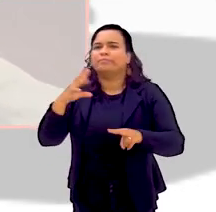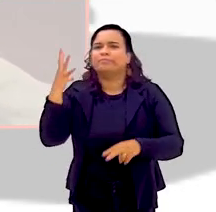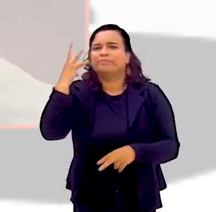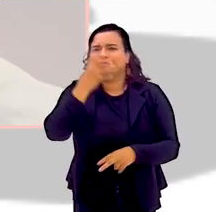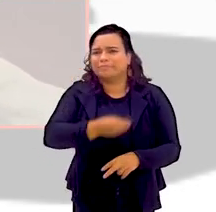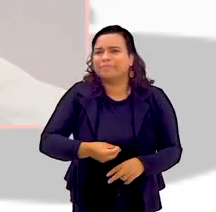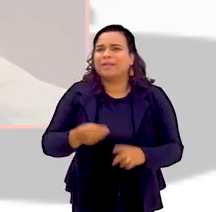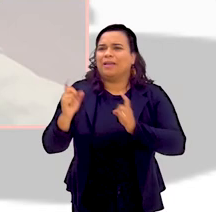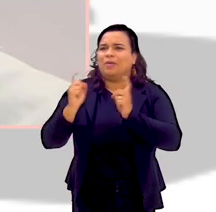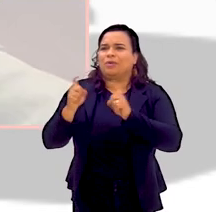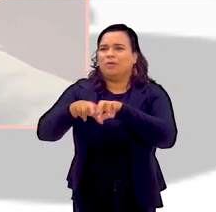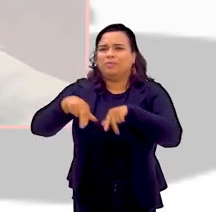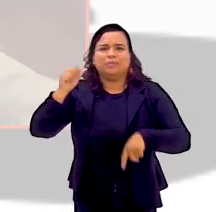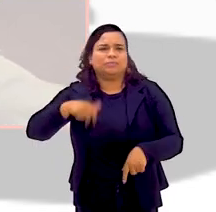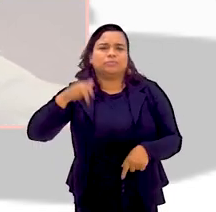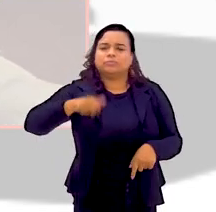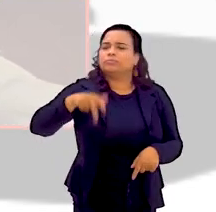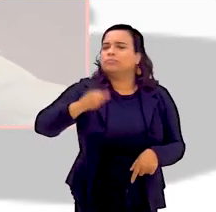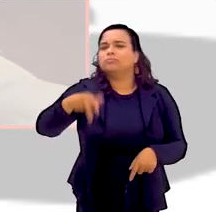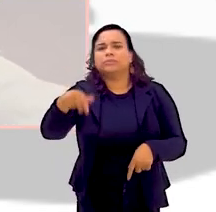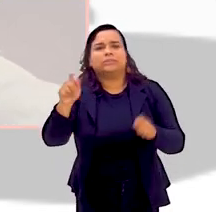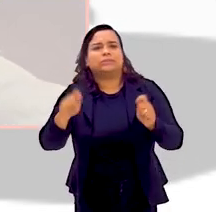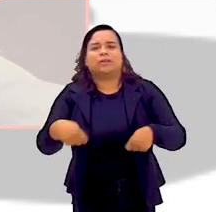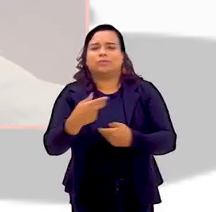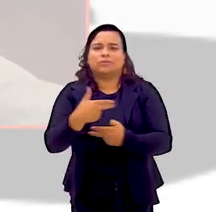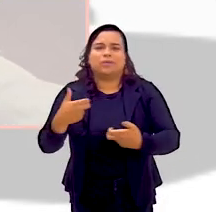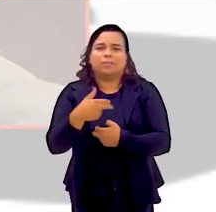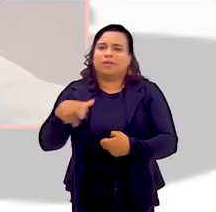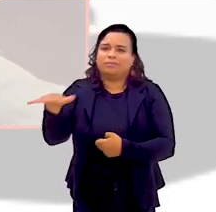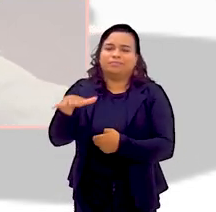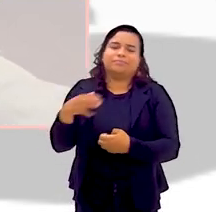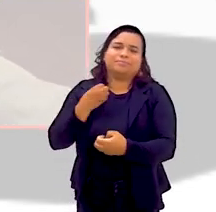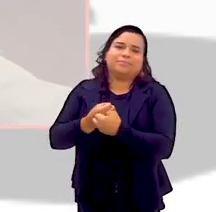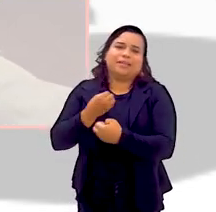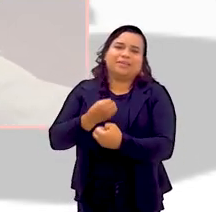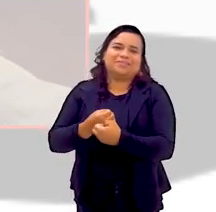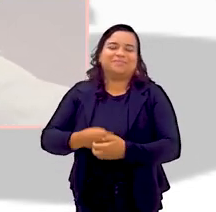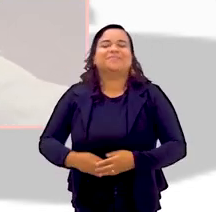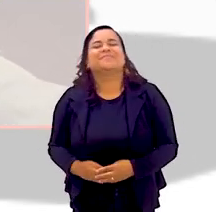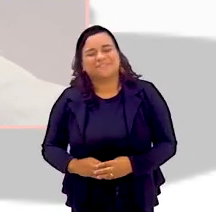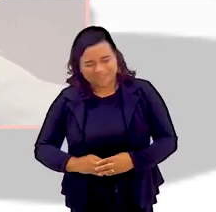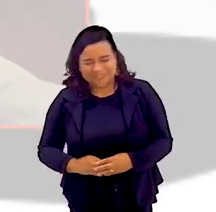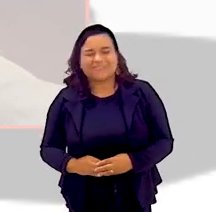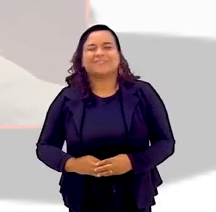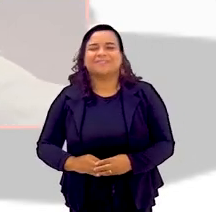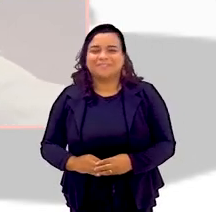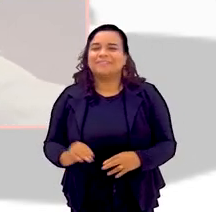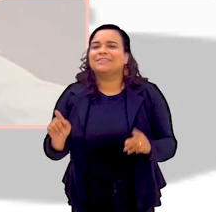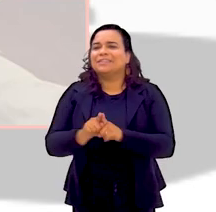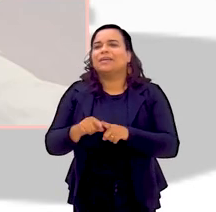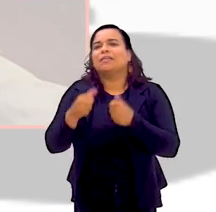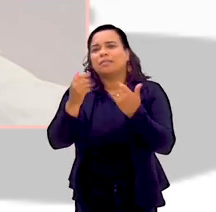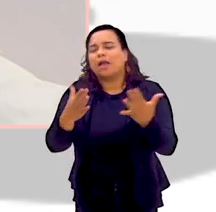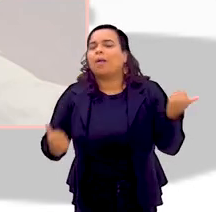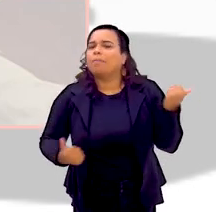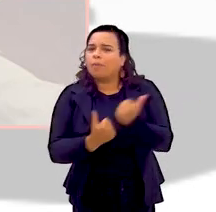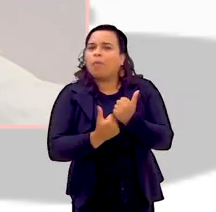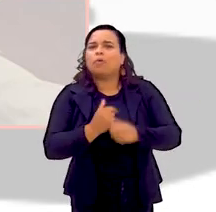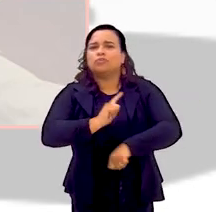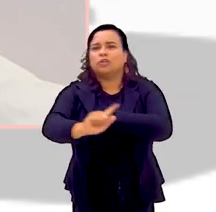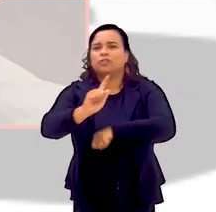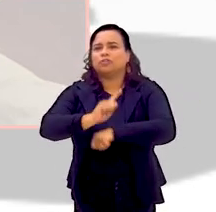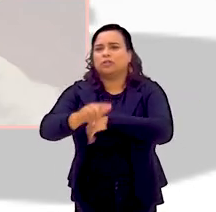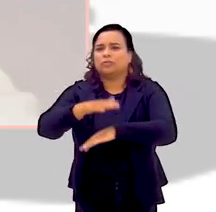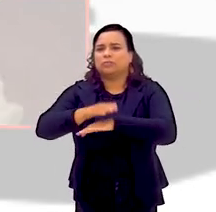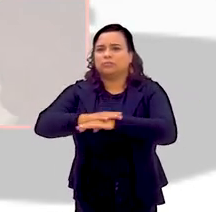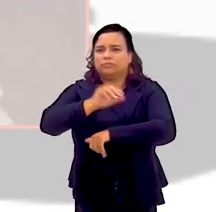Rio nas reuniões do Conselho Legislativo andando. E o Sebrae Rio deve-se também hipotecar apoio a toda essa gestão passada